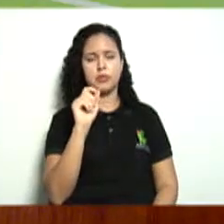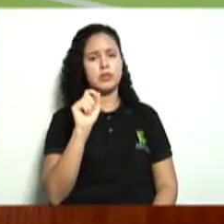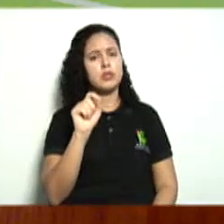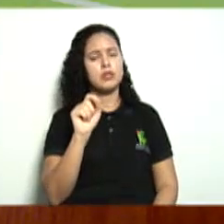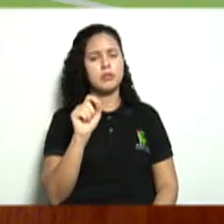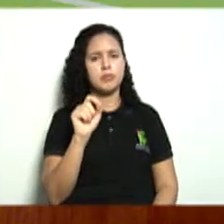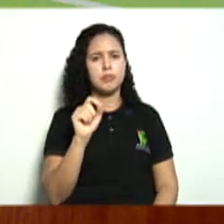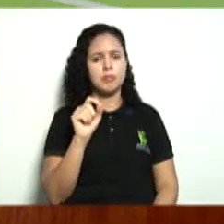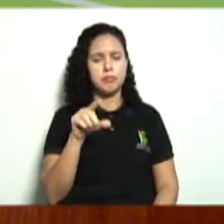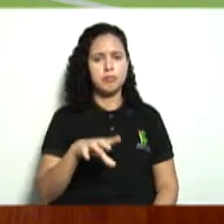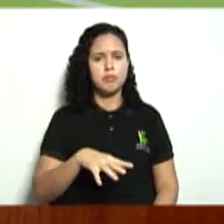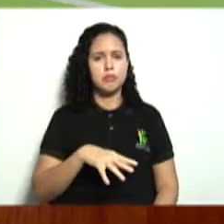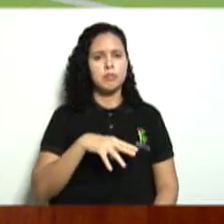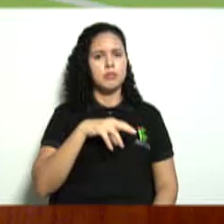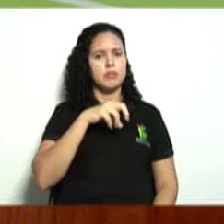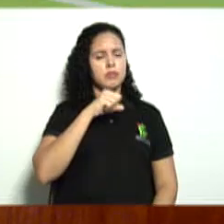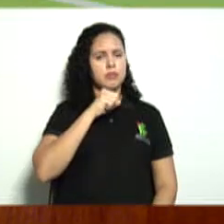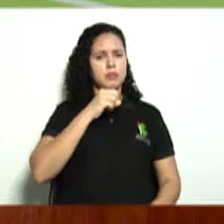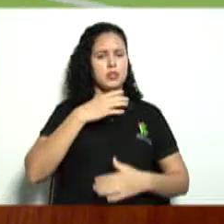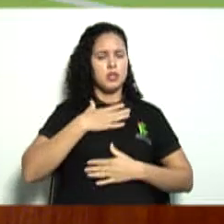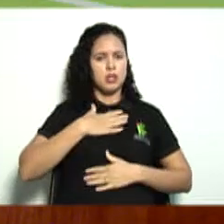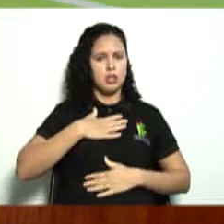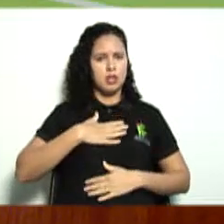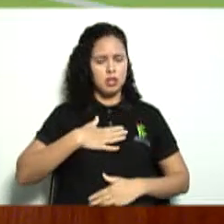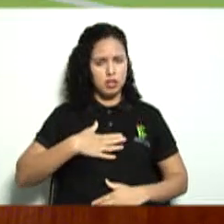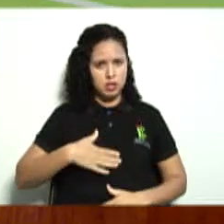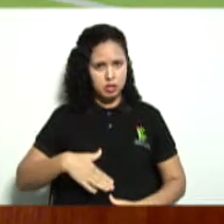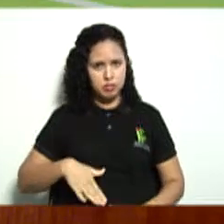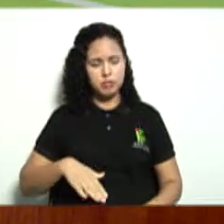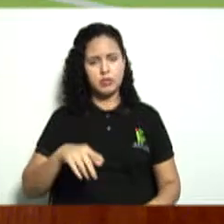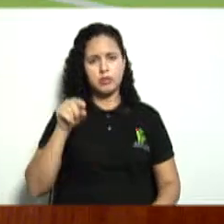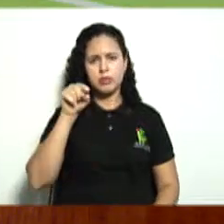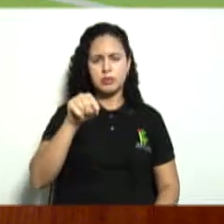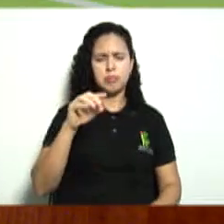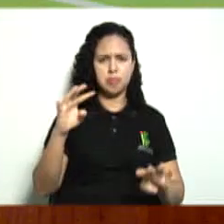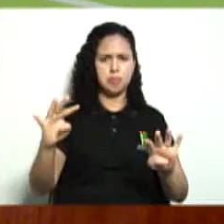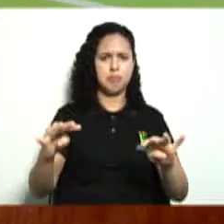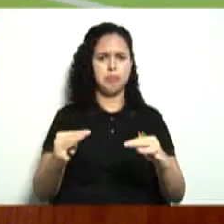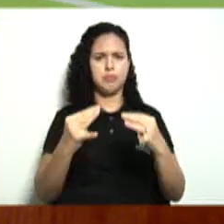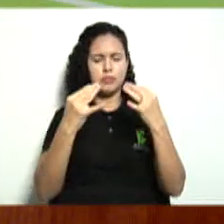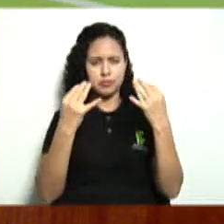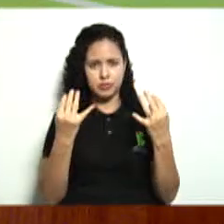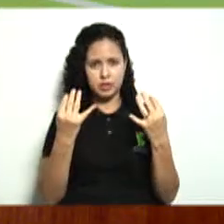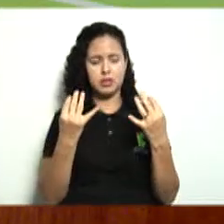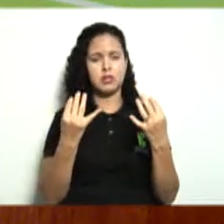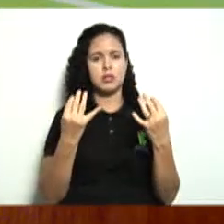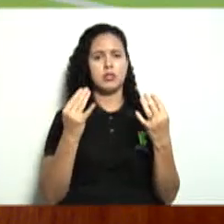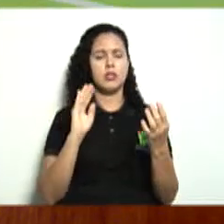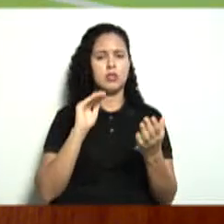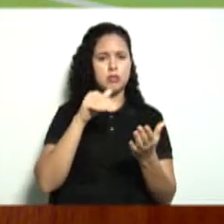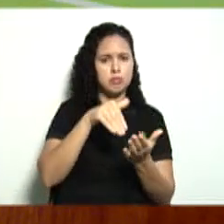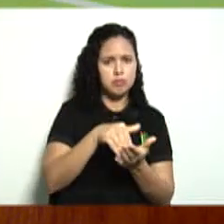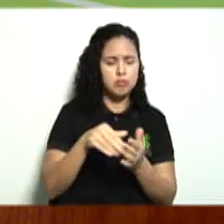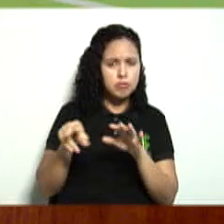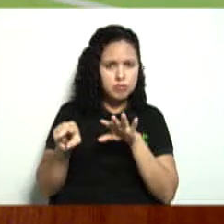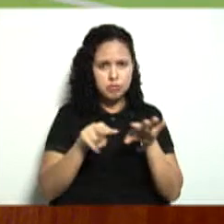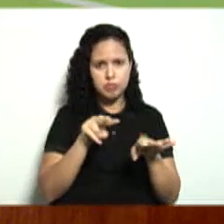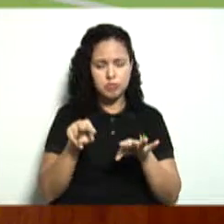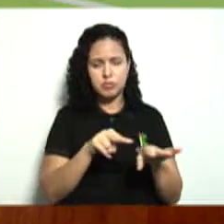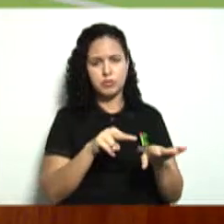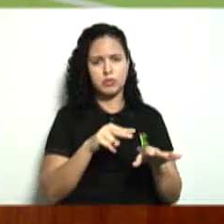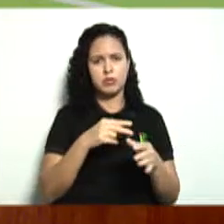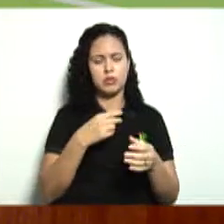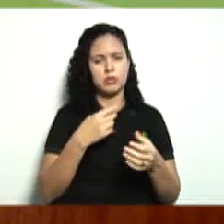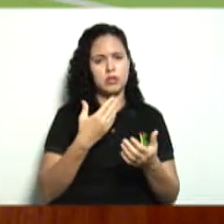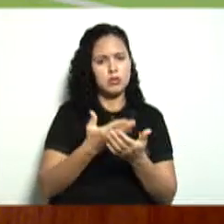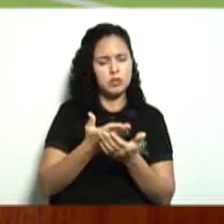gente, ó, respira fundo, fica tranquilo, que quem acompanhou as aulas, né, essas últimas semanas aí, quem está acompanhando